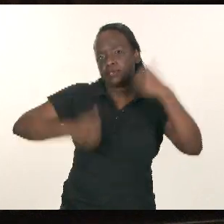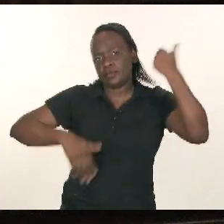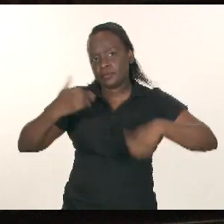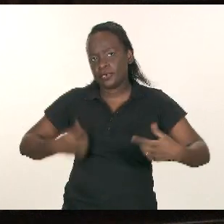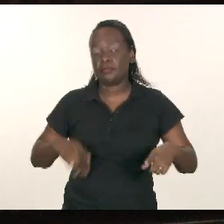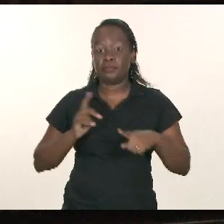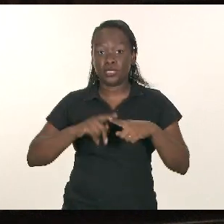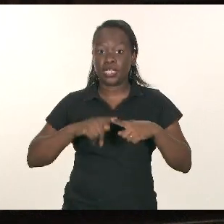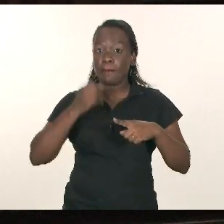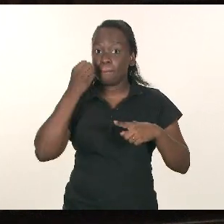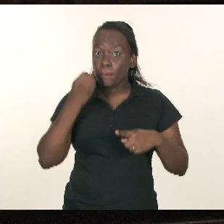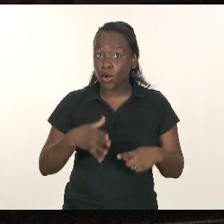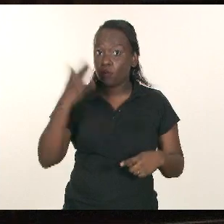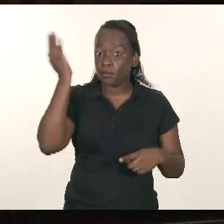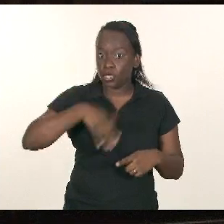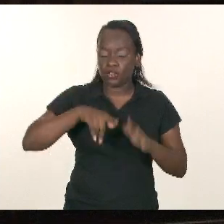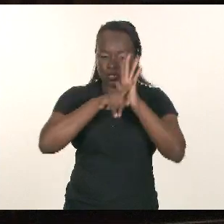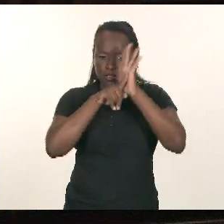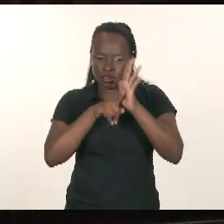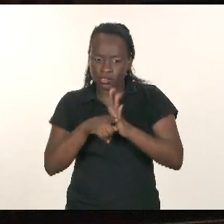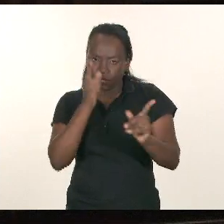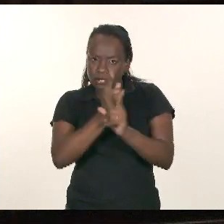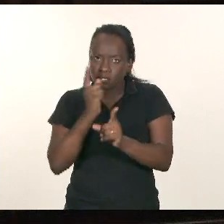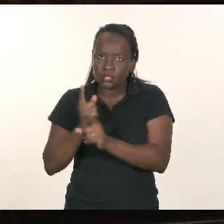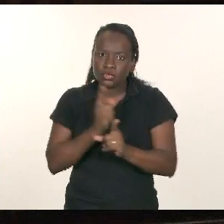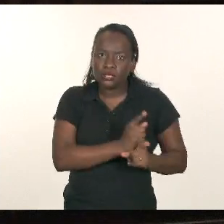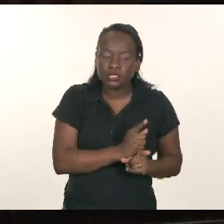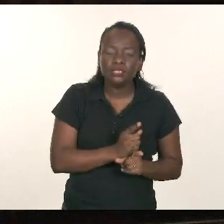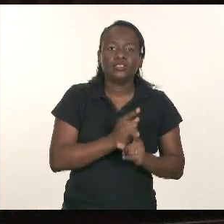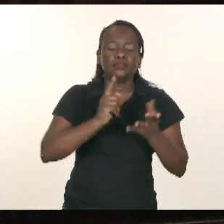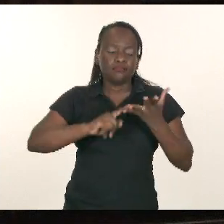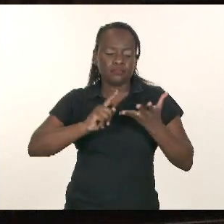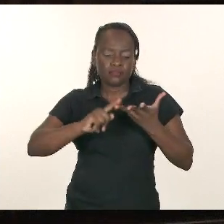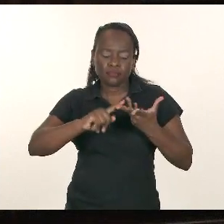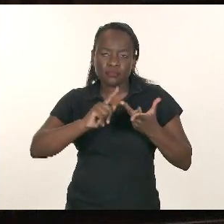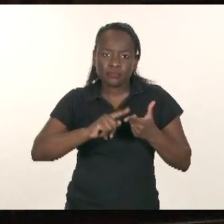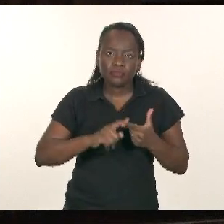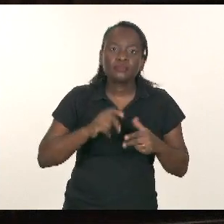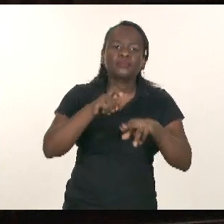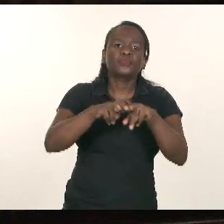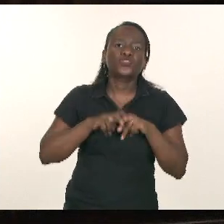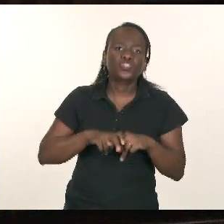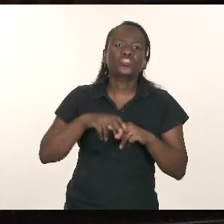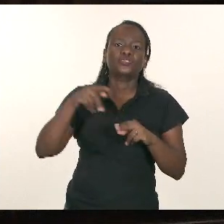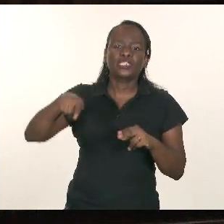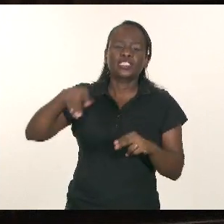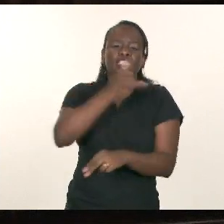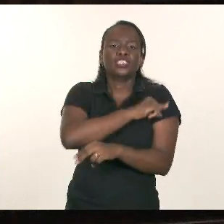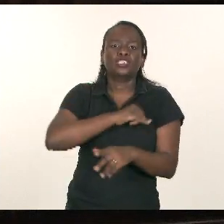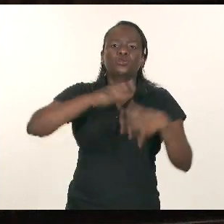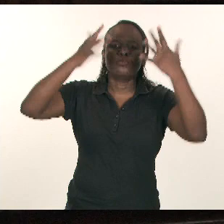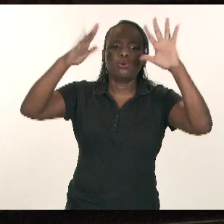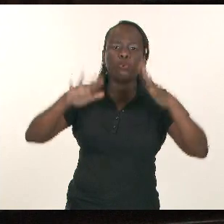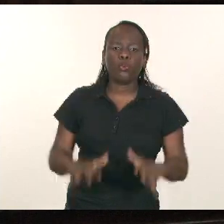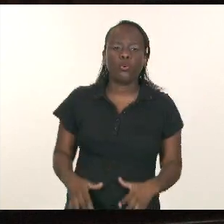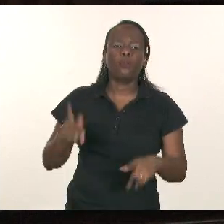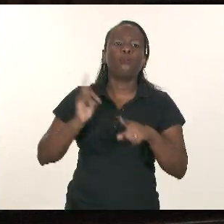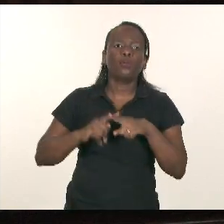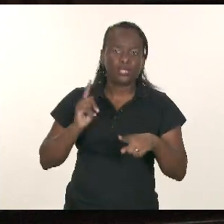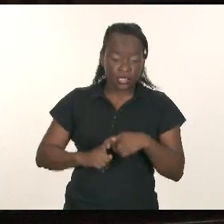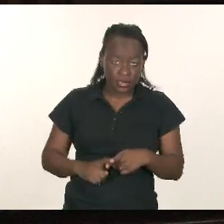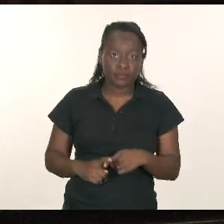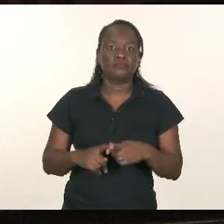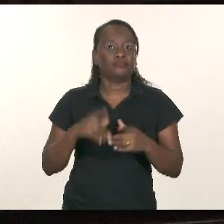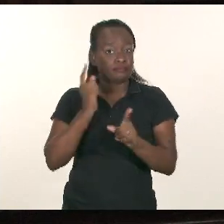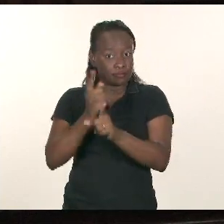um bom diagnóstico dos fatores que levaram a essa situação de